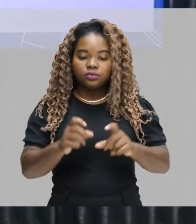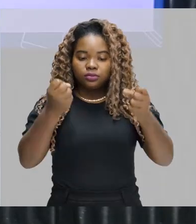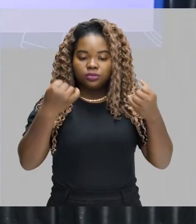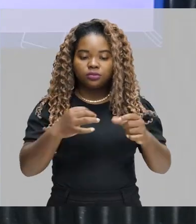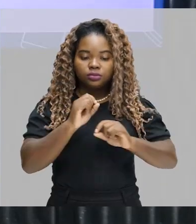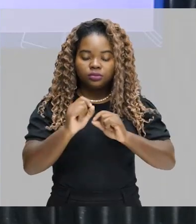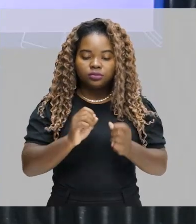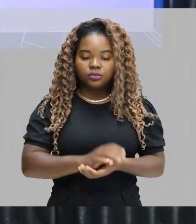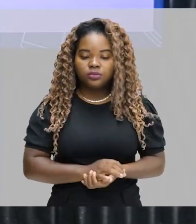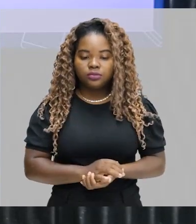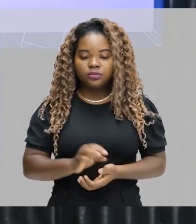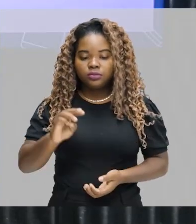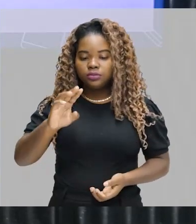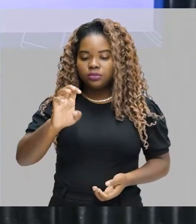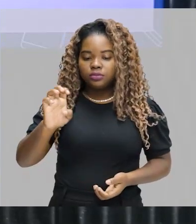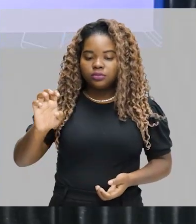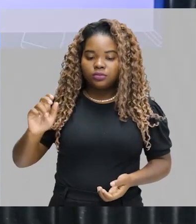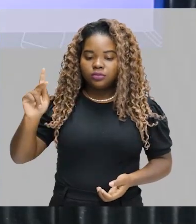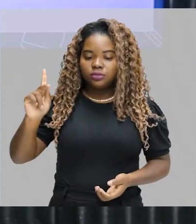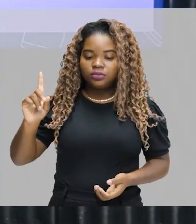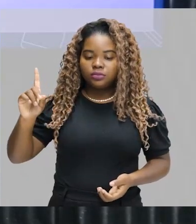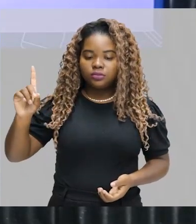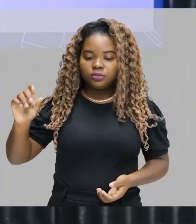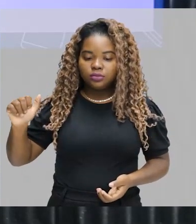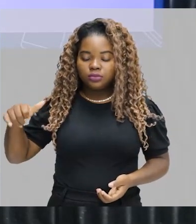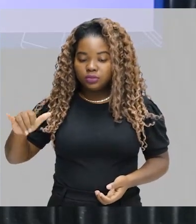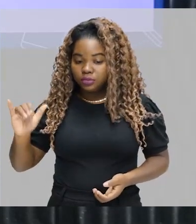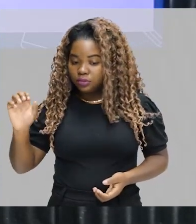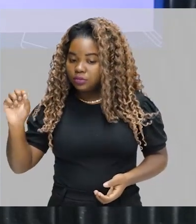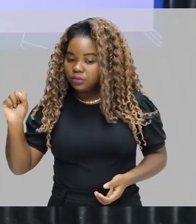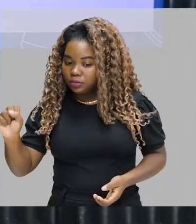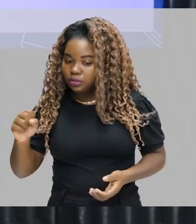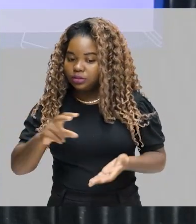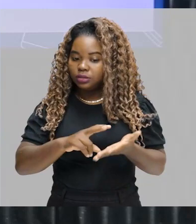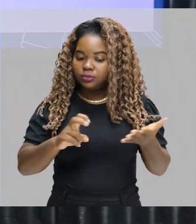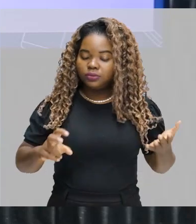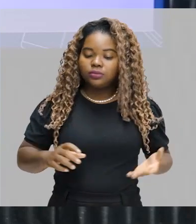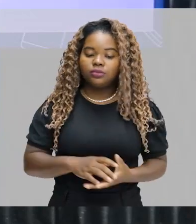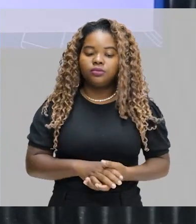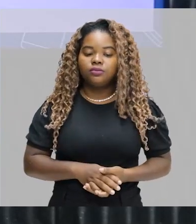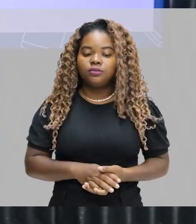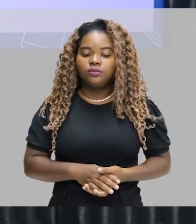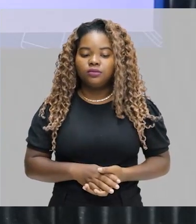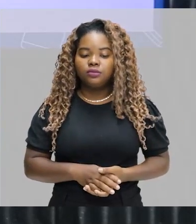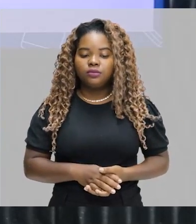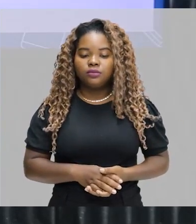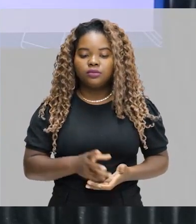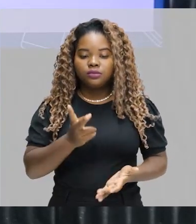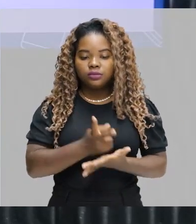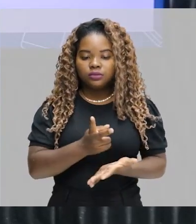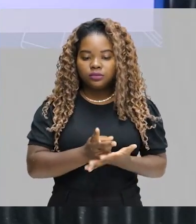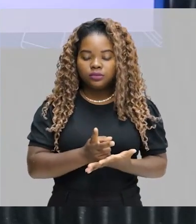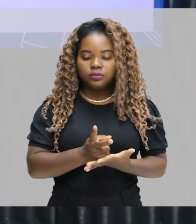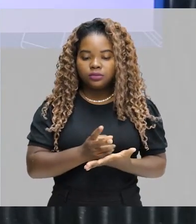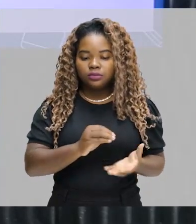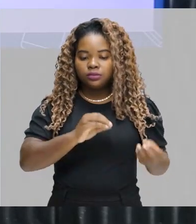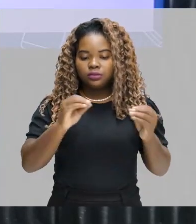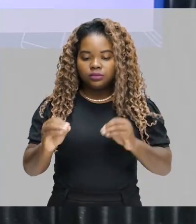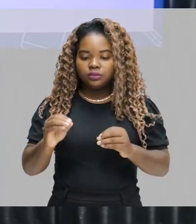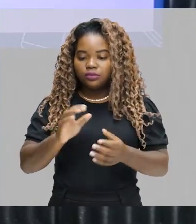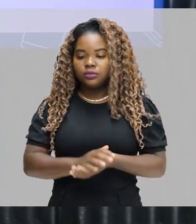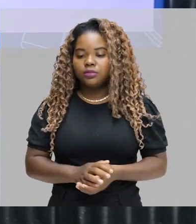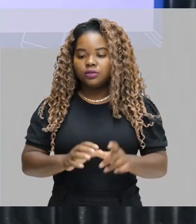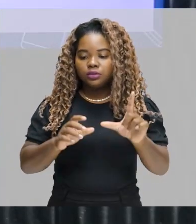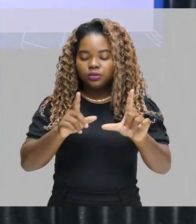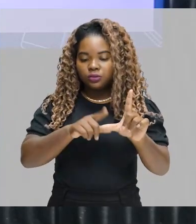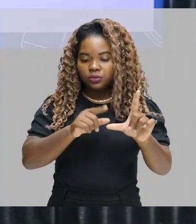de weekdays. É a mesma coisa, dias de semana, tá? E em inglês, os dias da semana sempre são escritos com letra